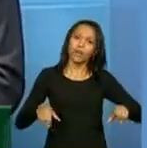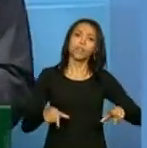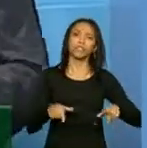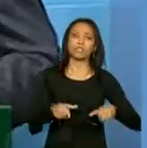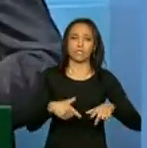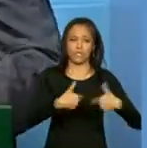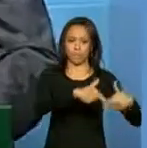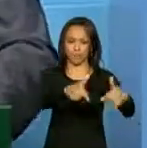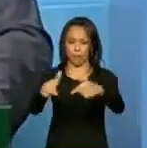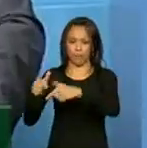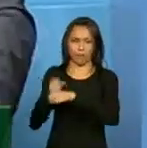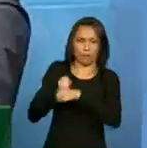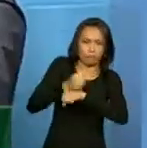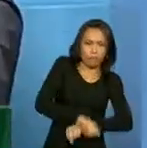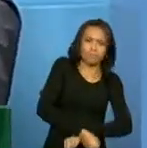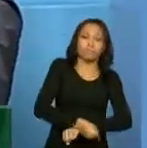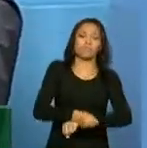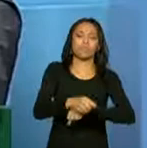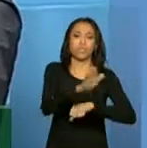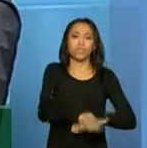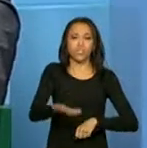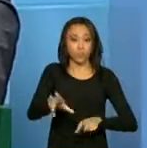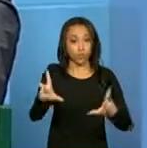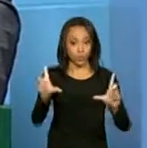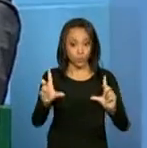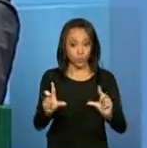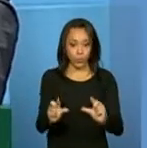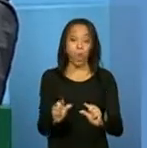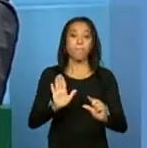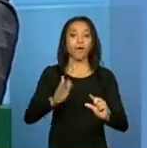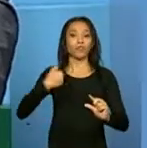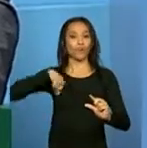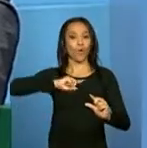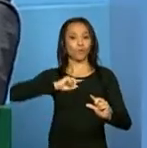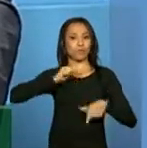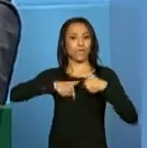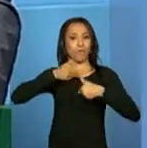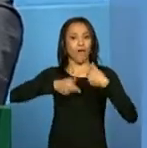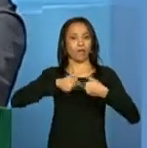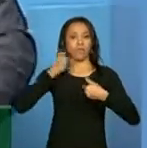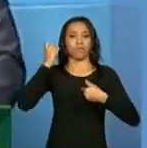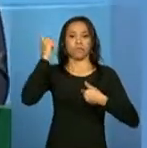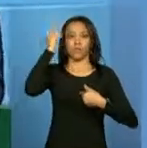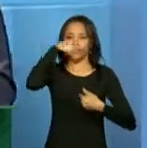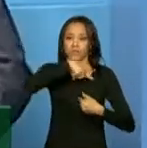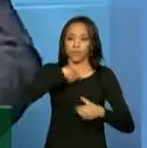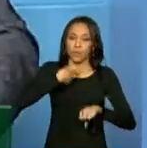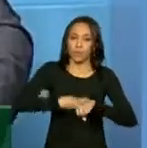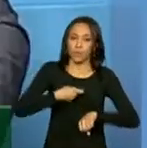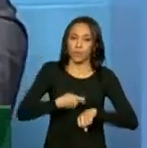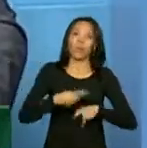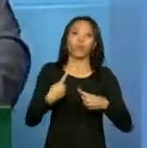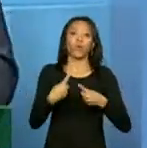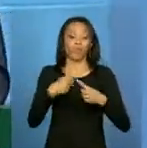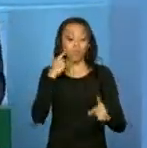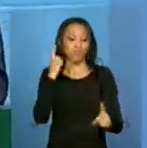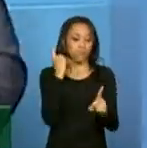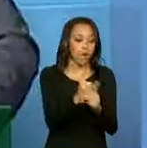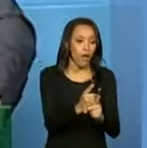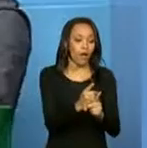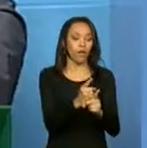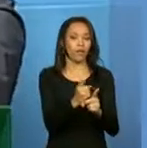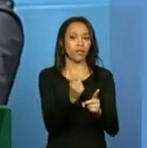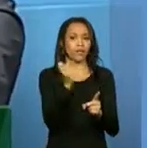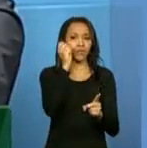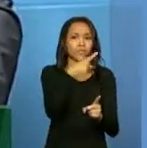infantil diminua, nós sabemos que o nosso trabalho vai ficar cada vez mais difícil, porque aí chegaremos àqueles casos que são mais difíceis de